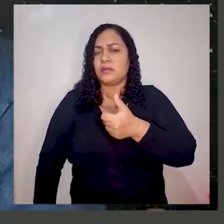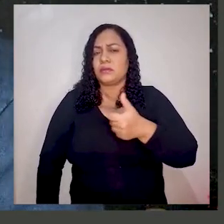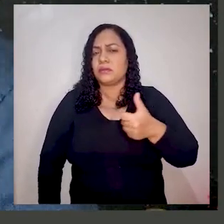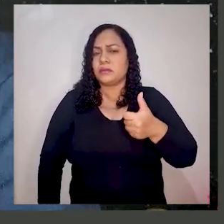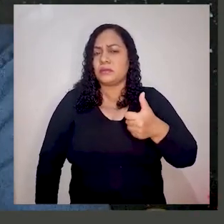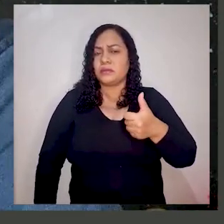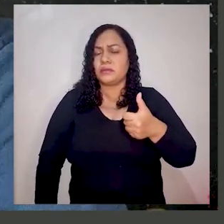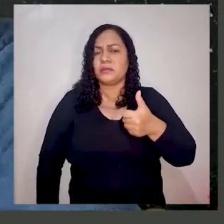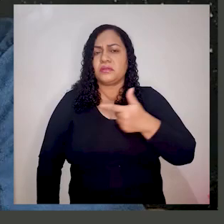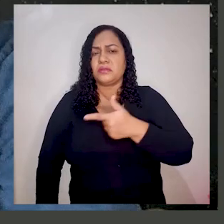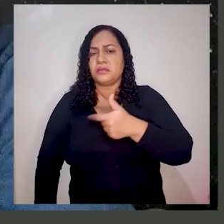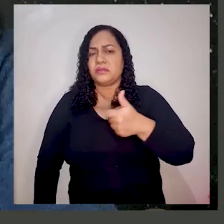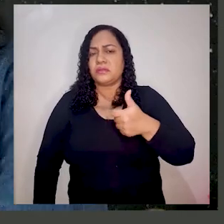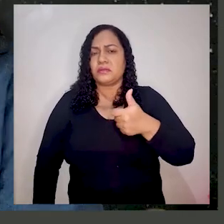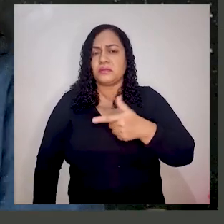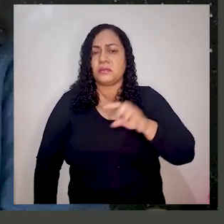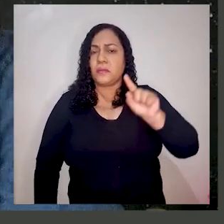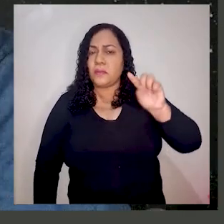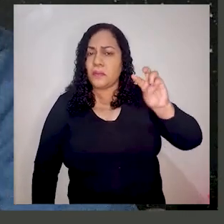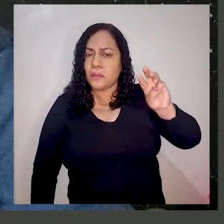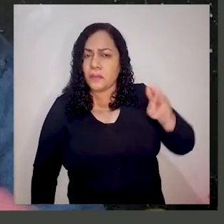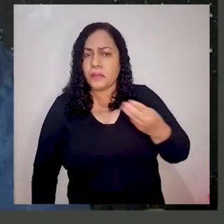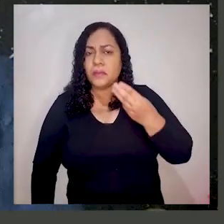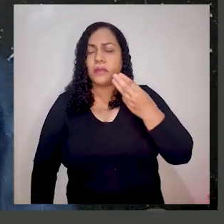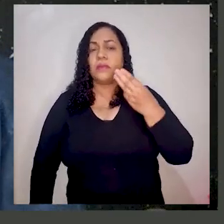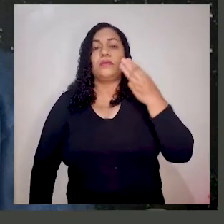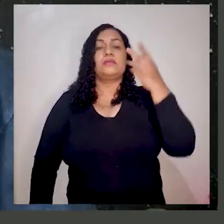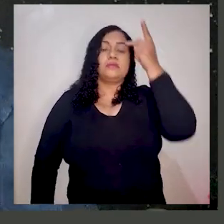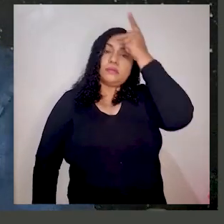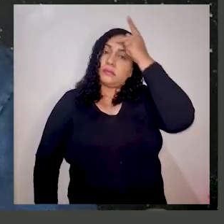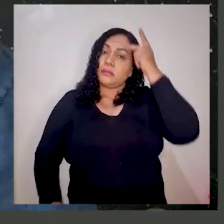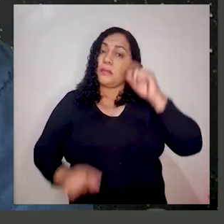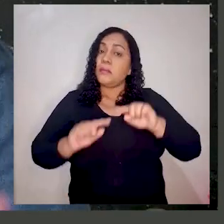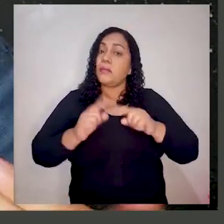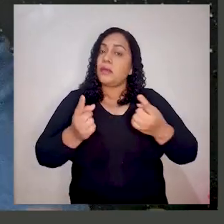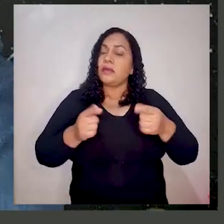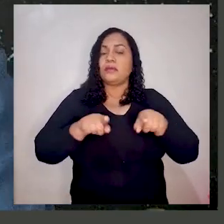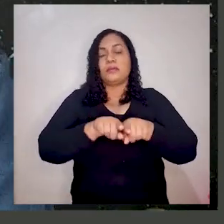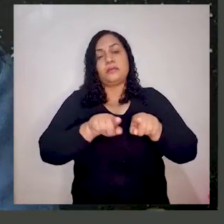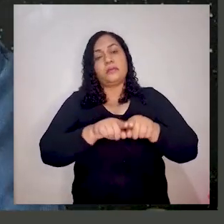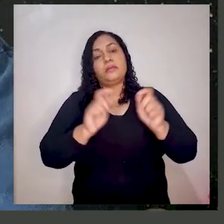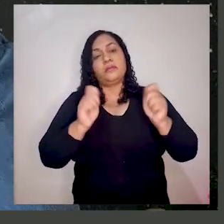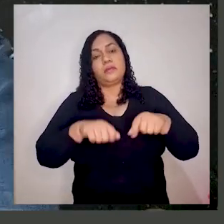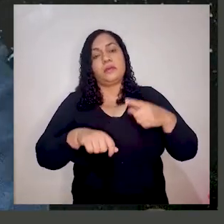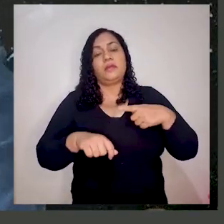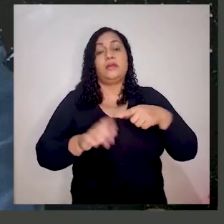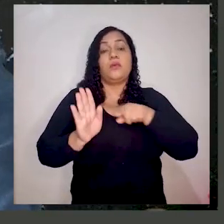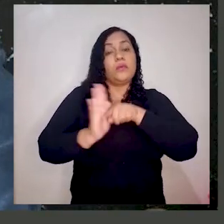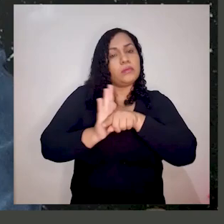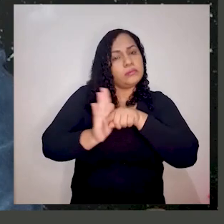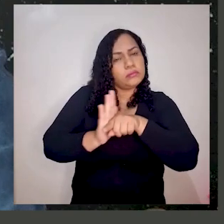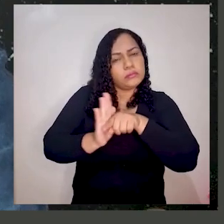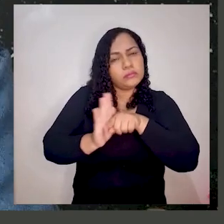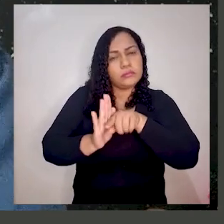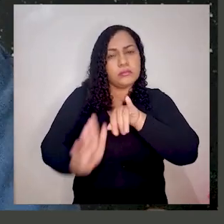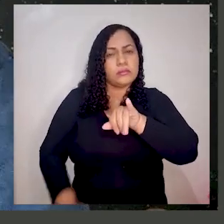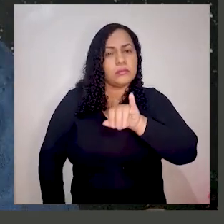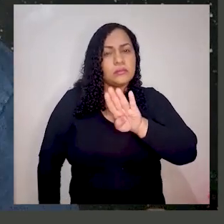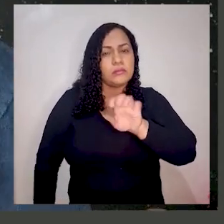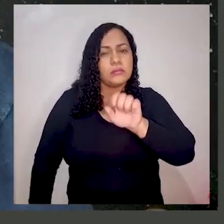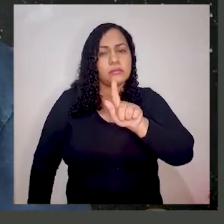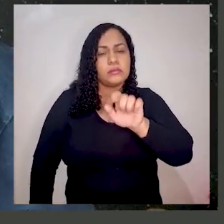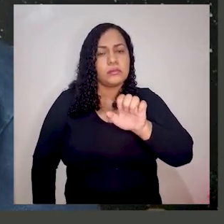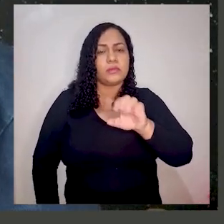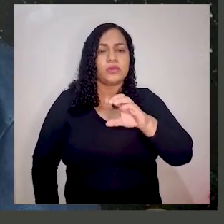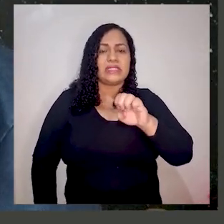dos 211, 212 milhões de habitantes. Mas é bem provável que no atual censo que vai ter esse ano,